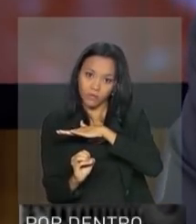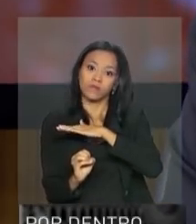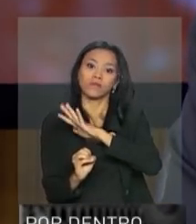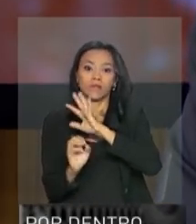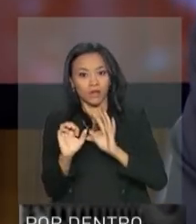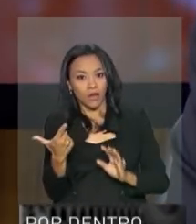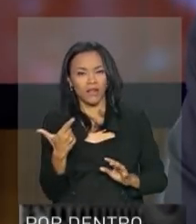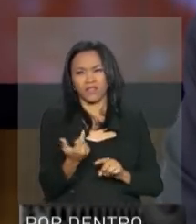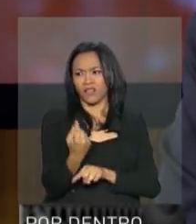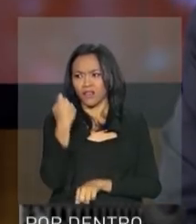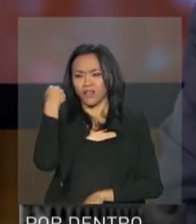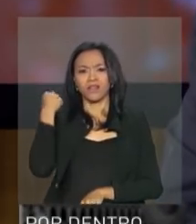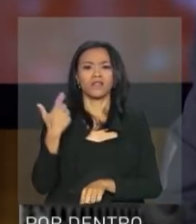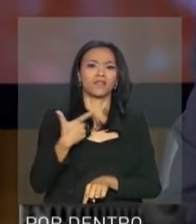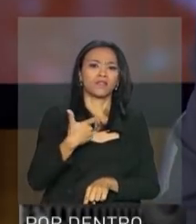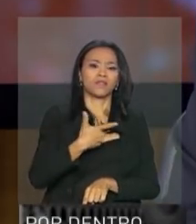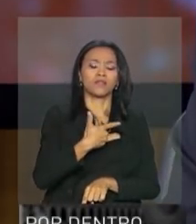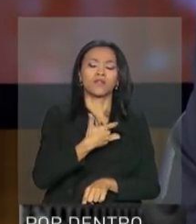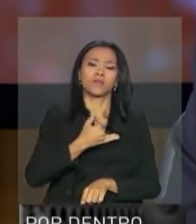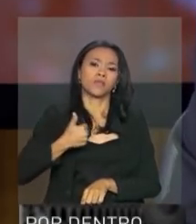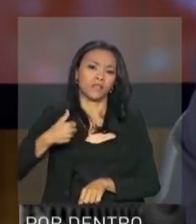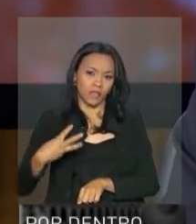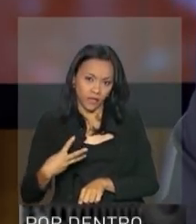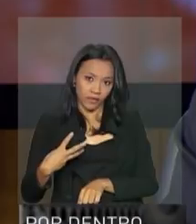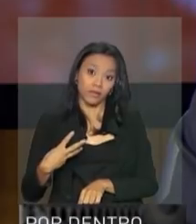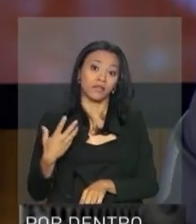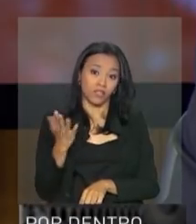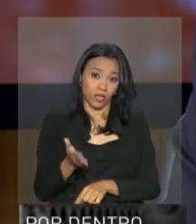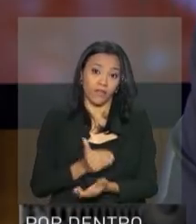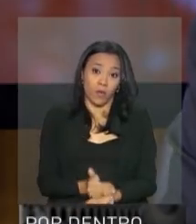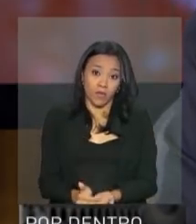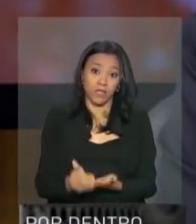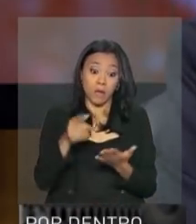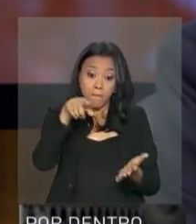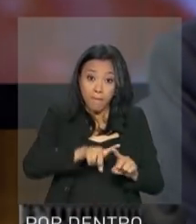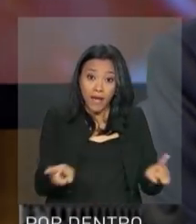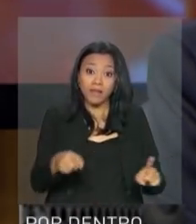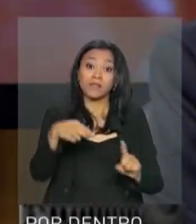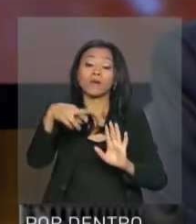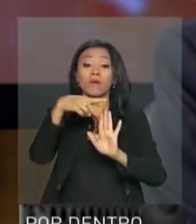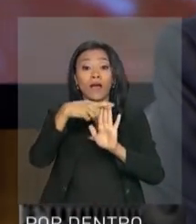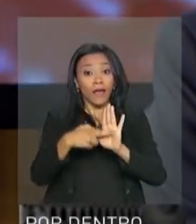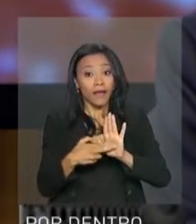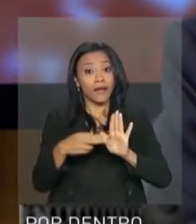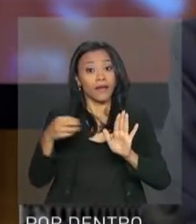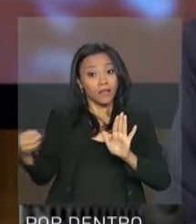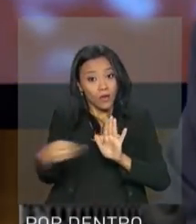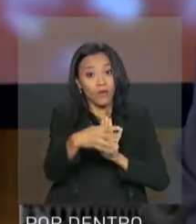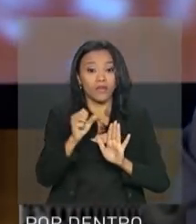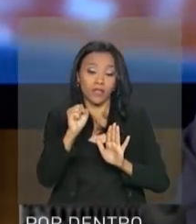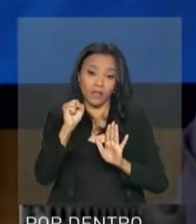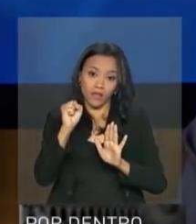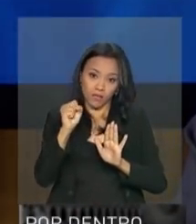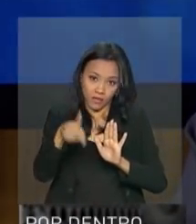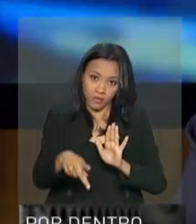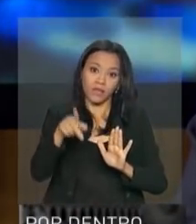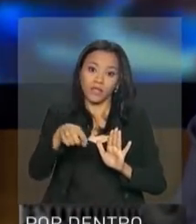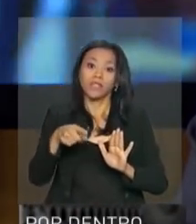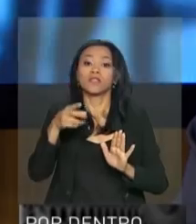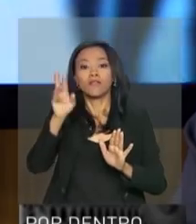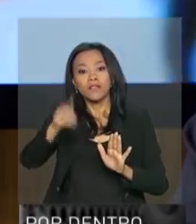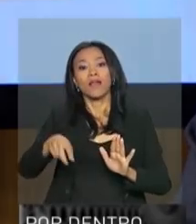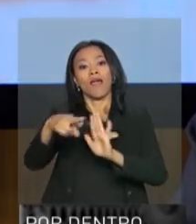desde 2013 assim o é, mas a reforma faz com que isso fique obrigatório, né? Ele vai se vincular ao teto, e aí sim, caso ele queira ter